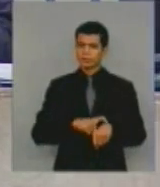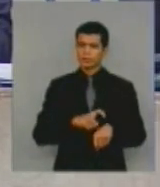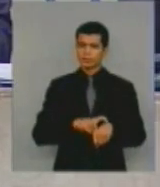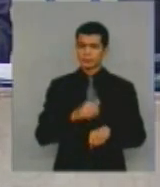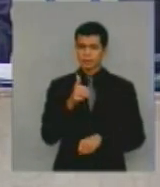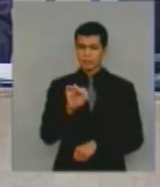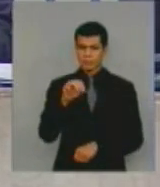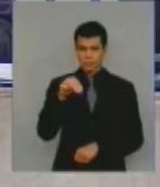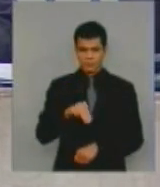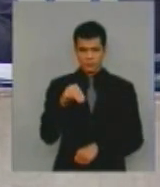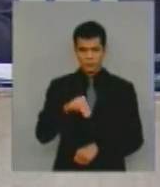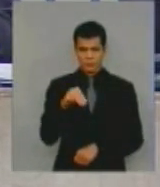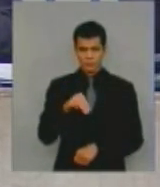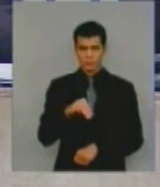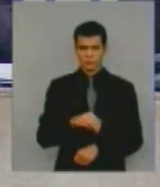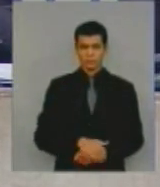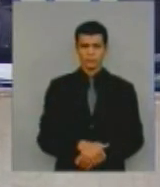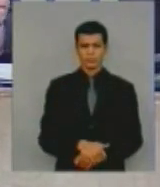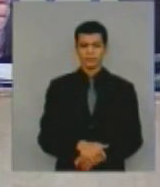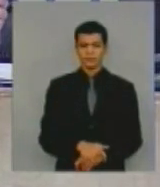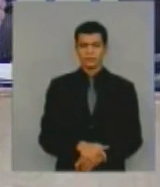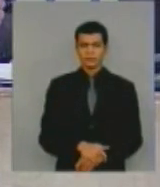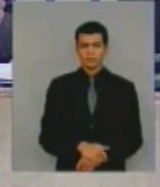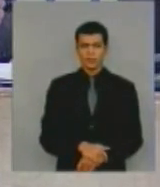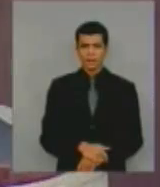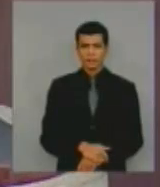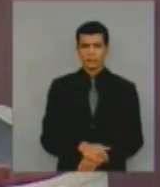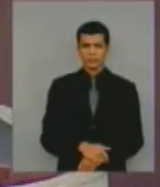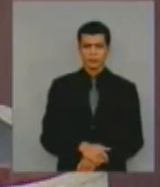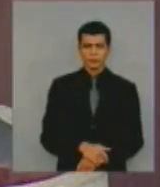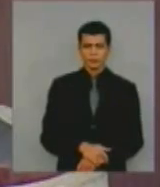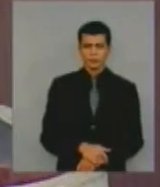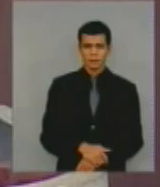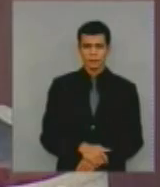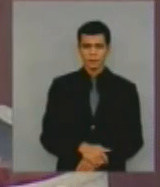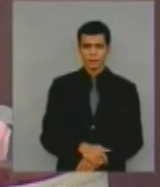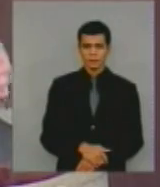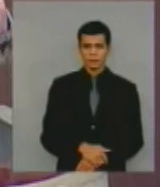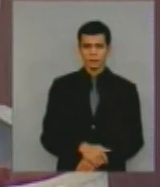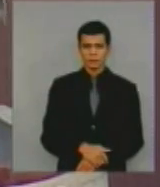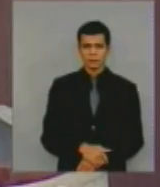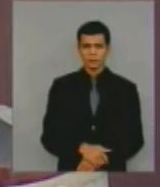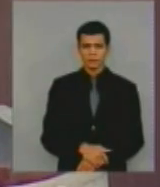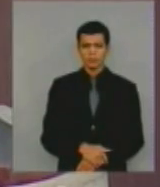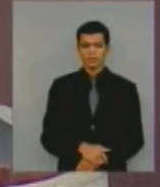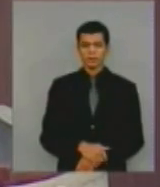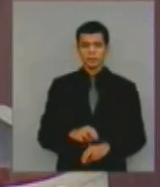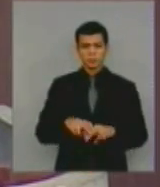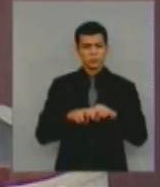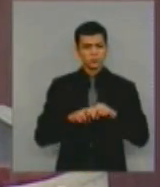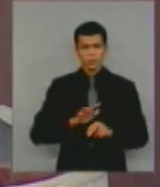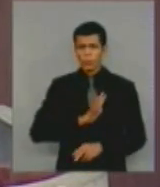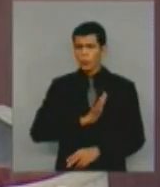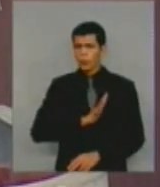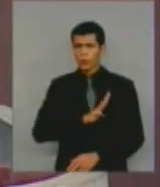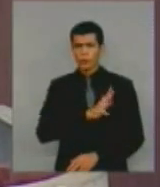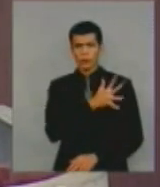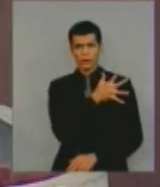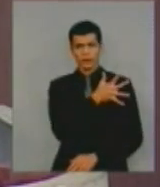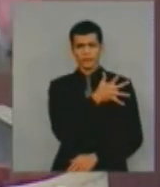de 10 minutos. Ok. Obrigado, presidente. Portanto, é absolutamente indignante o